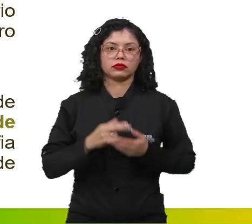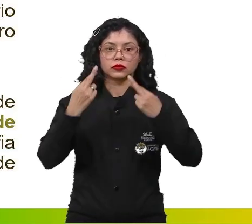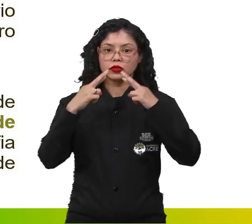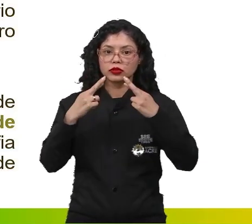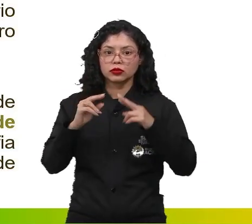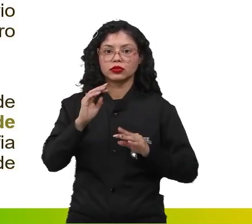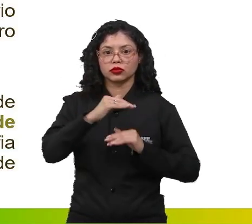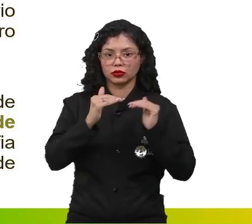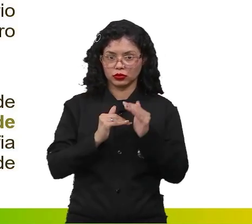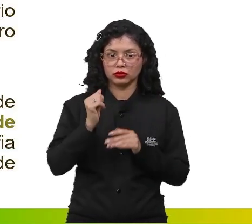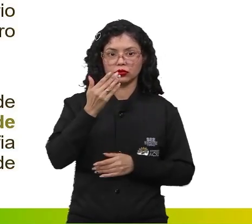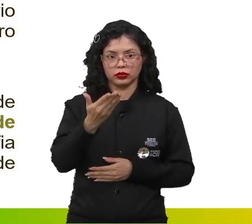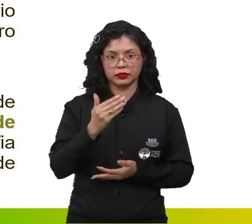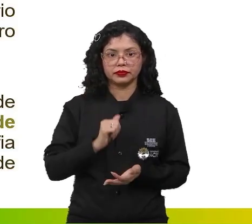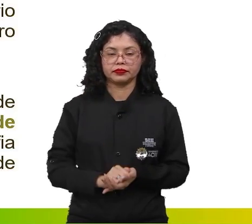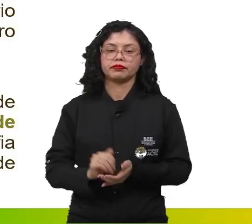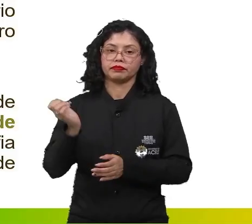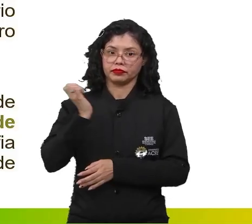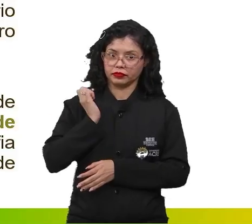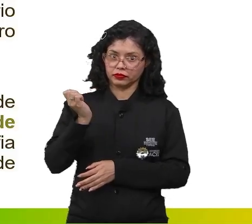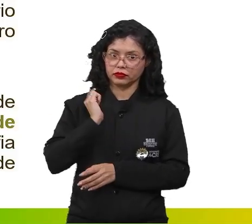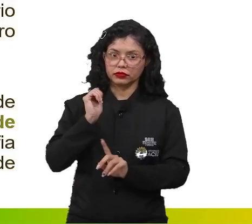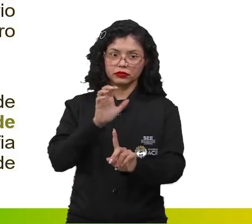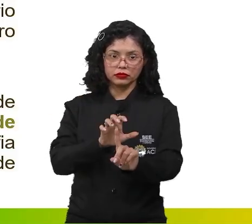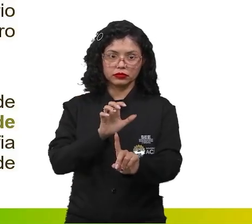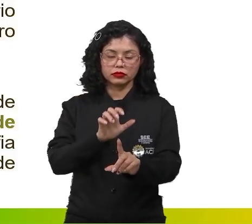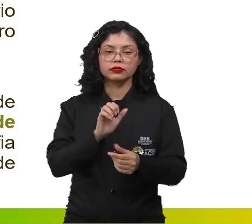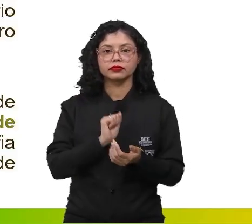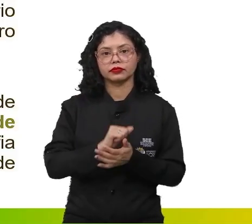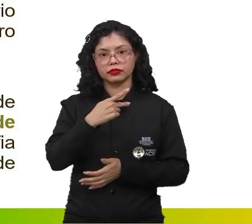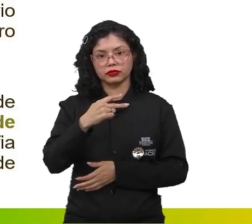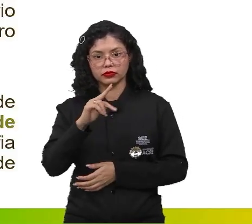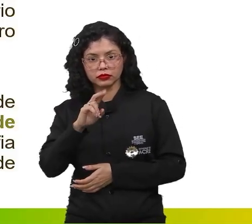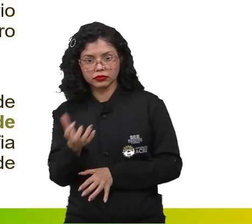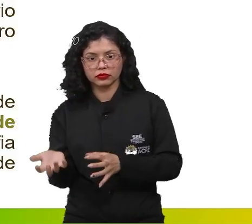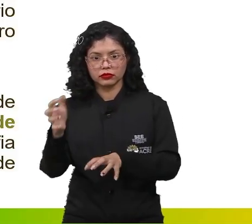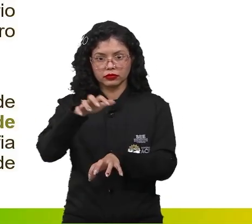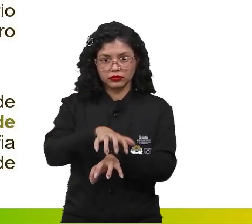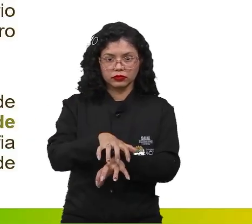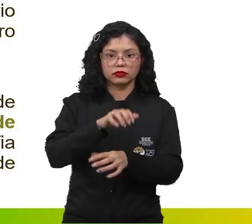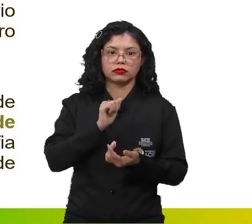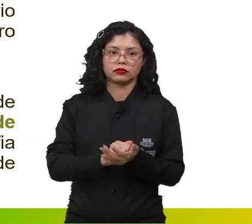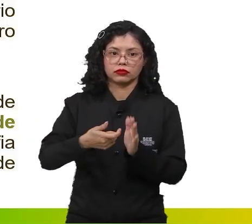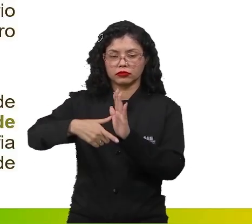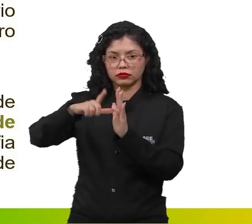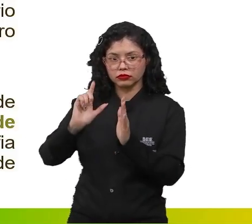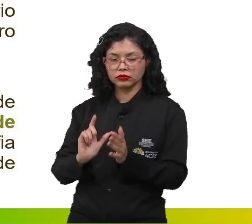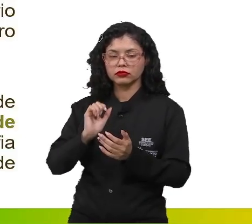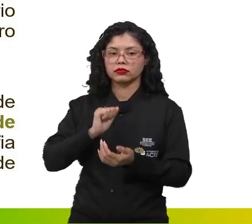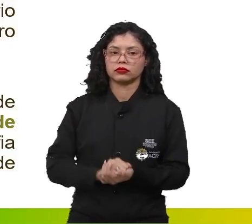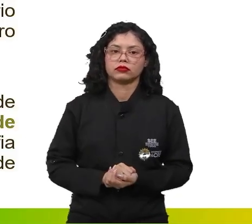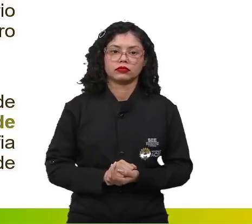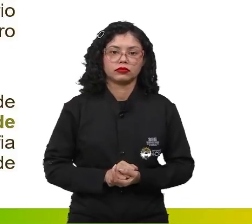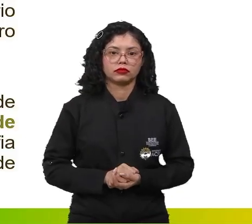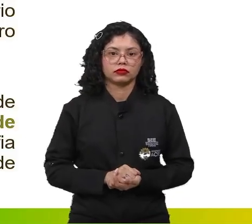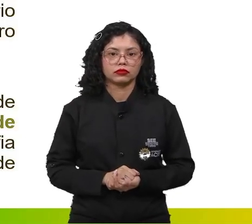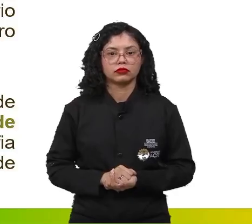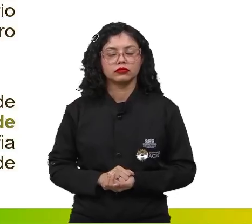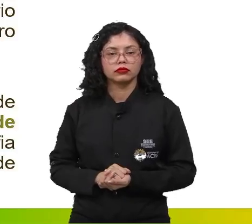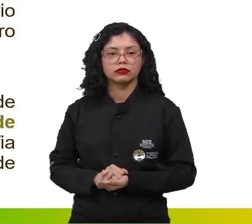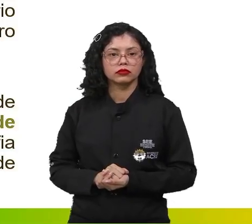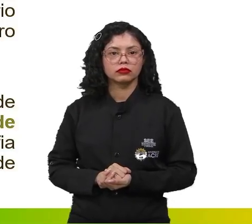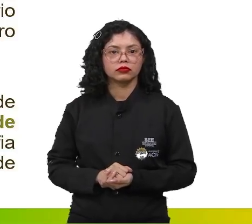tudo isso, viu, gente? Da riqueza e influência pré-colonial, antes de colonizar o território